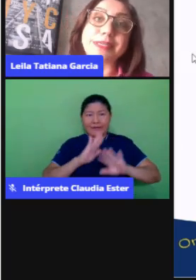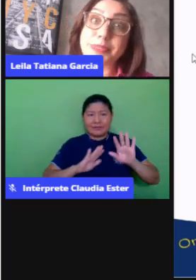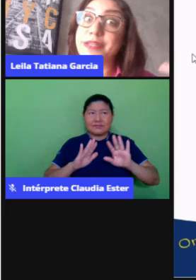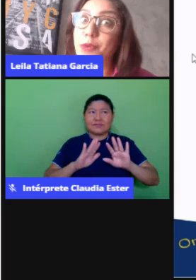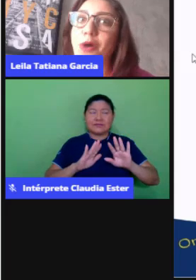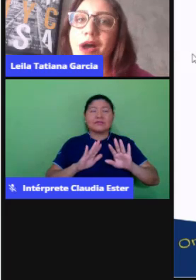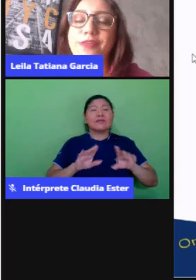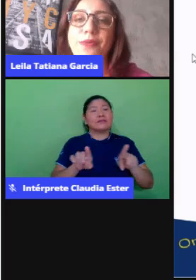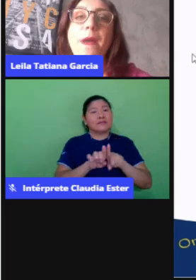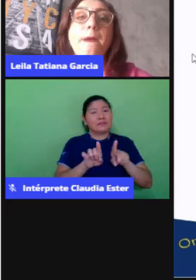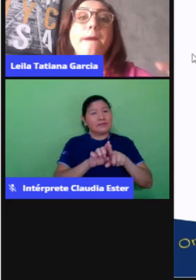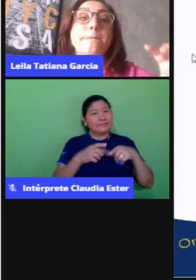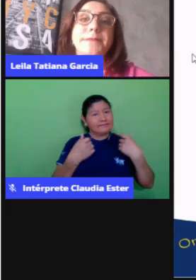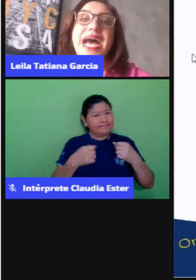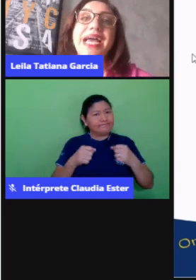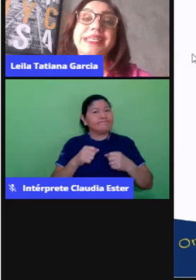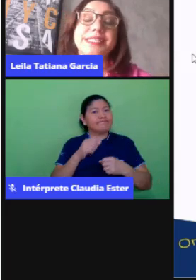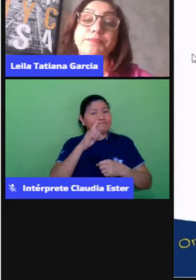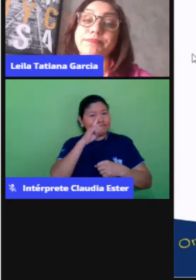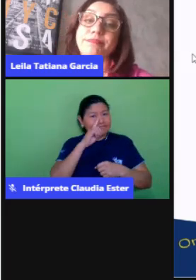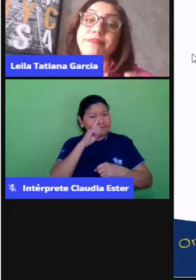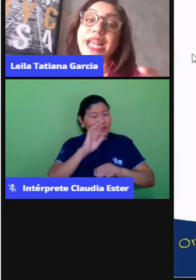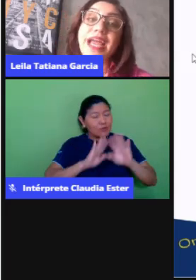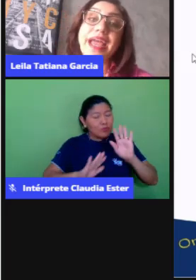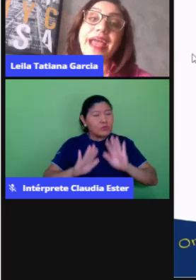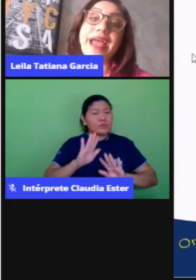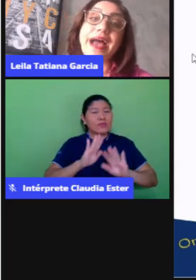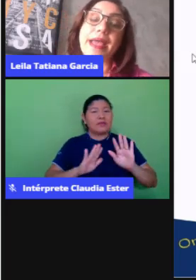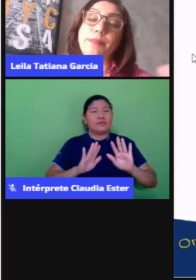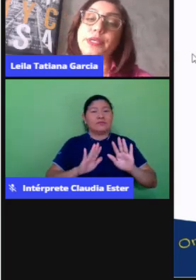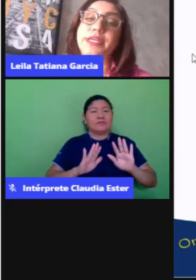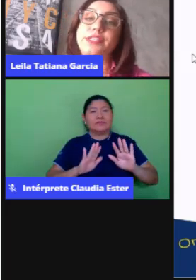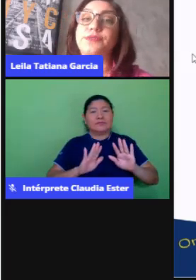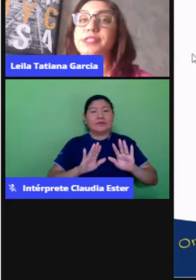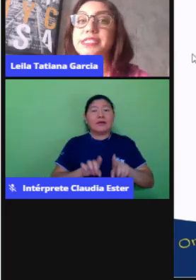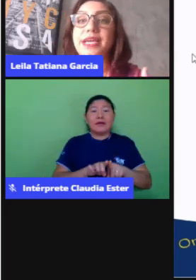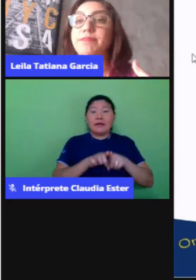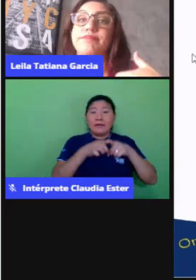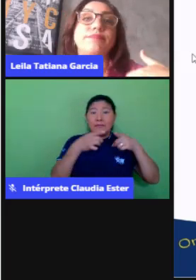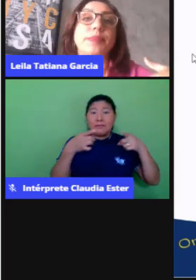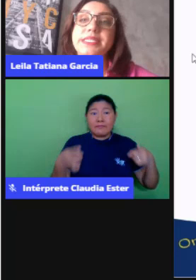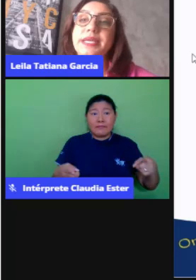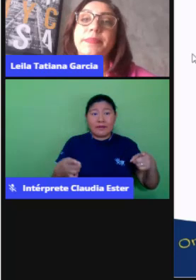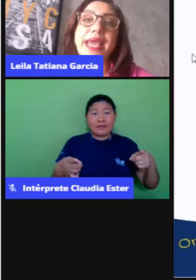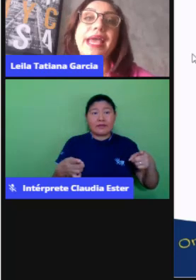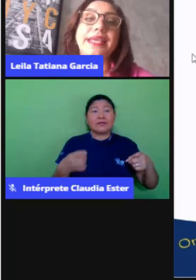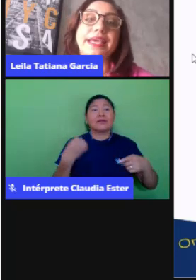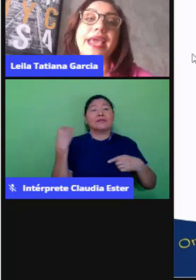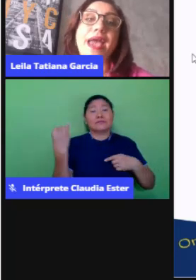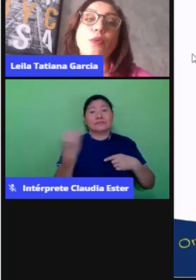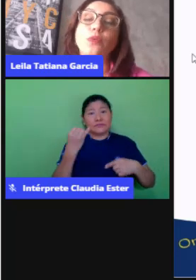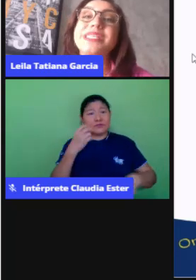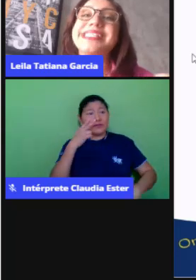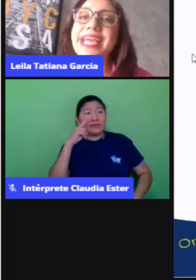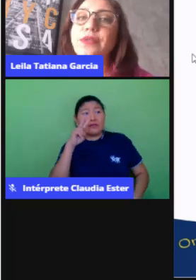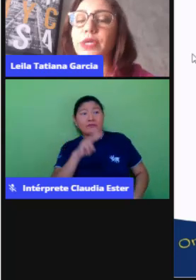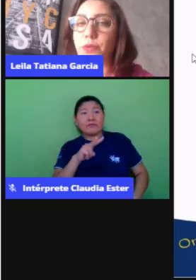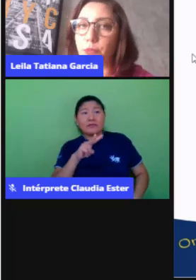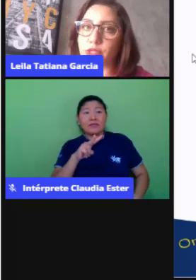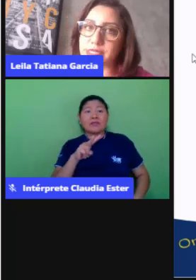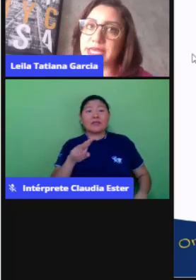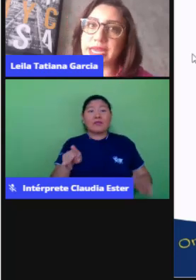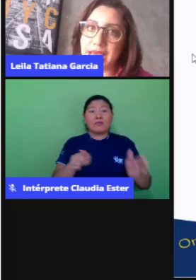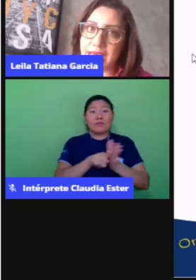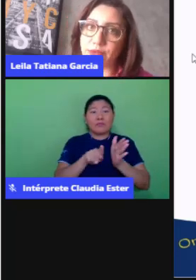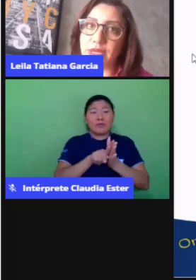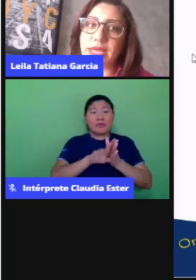um obstáculo epistemológico. Mas é importante você perceber que é o conceito